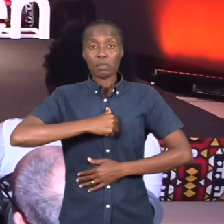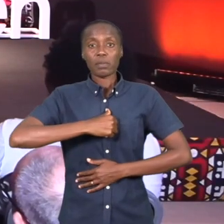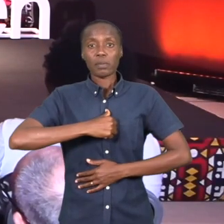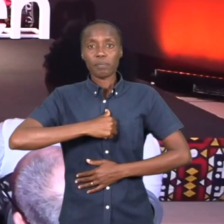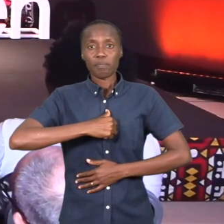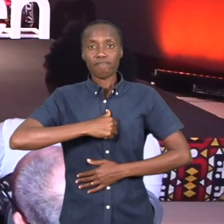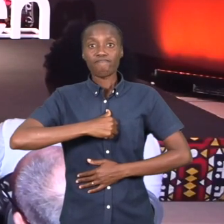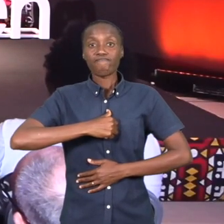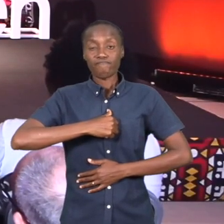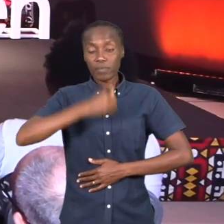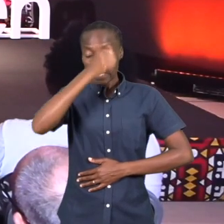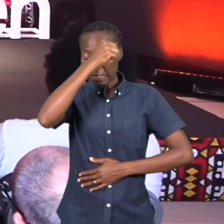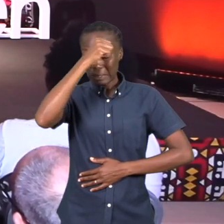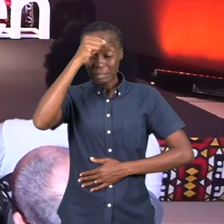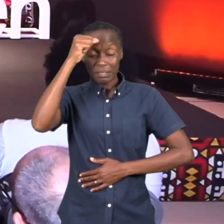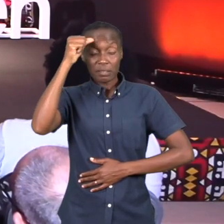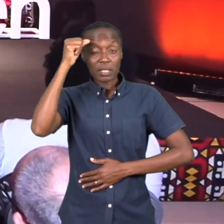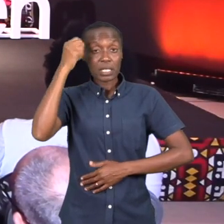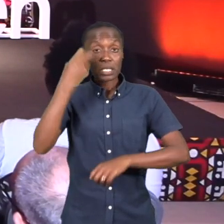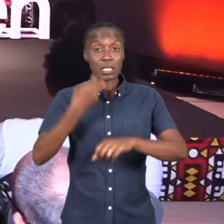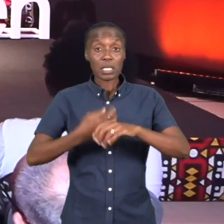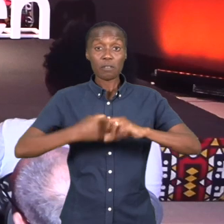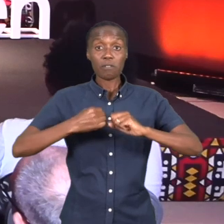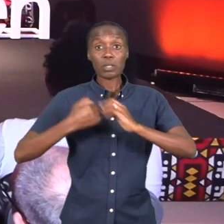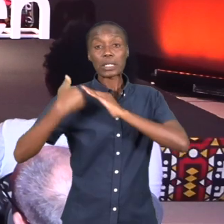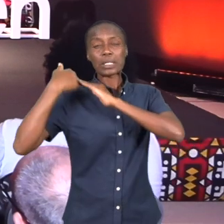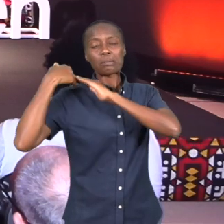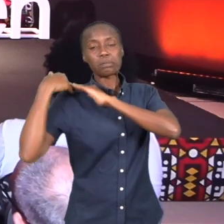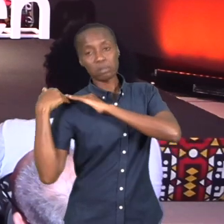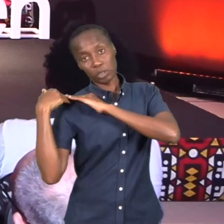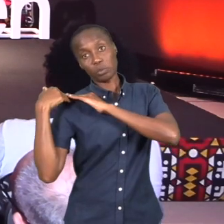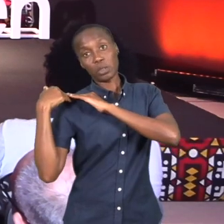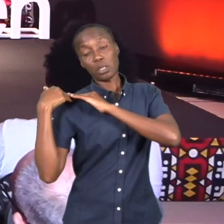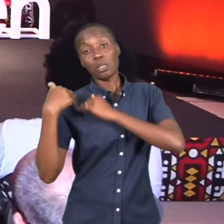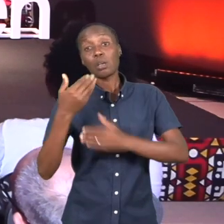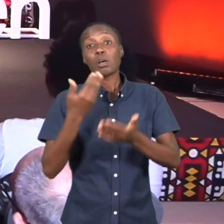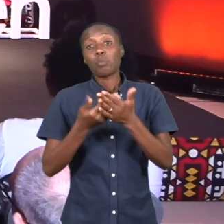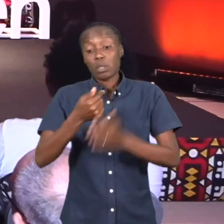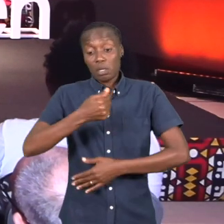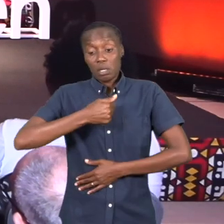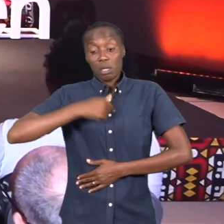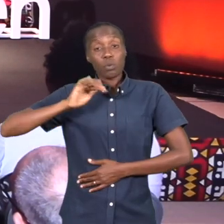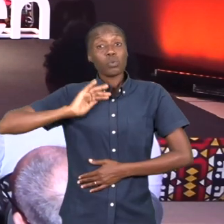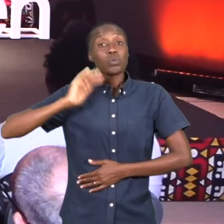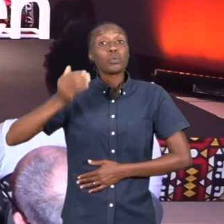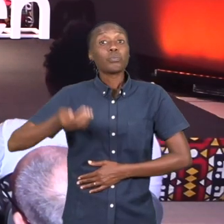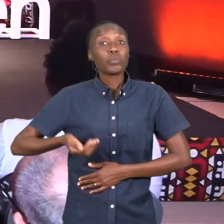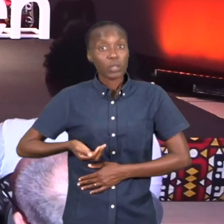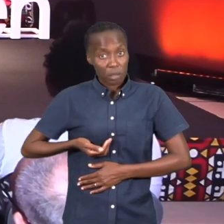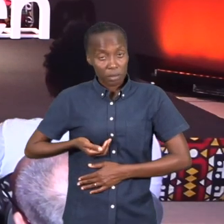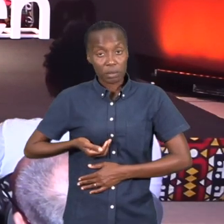difícil carregar o mundo às costas, só por eu ser mulher.